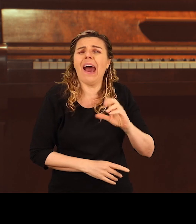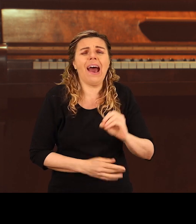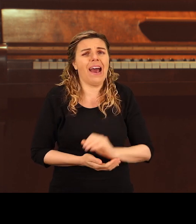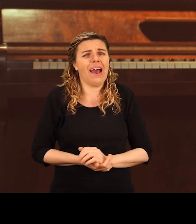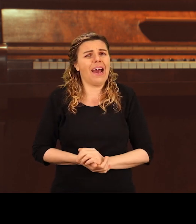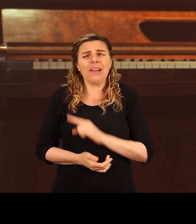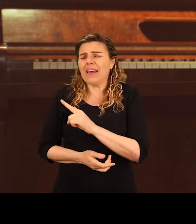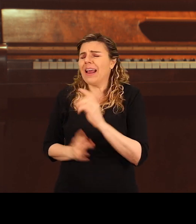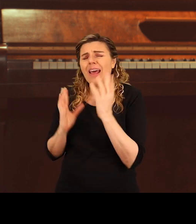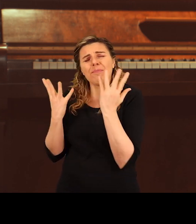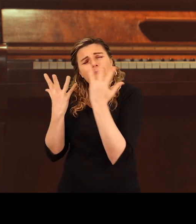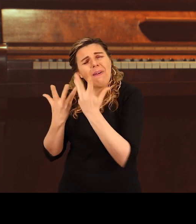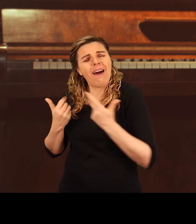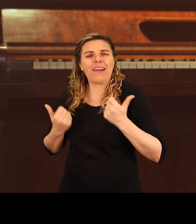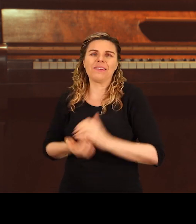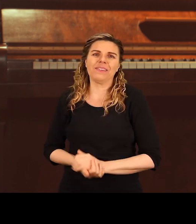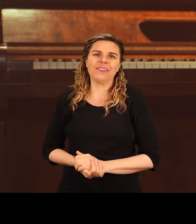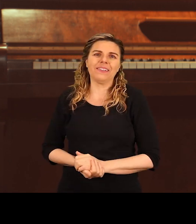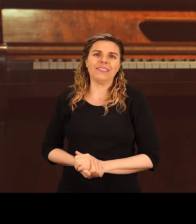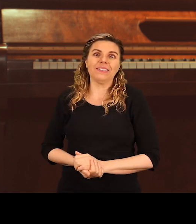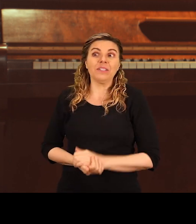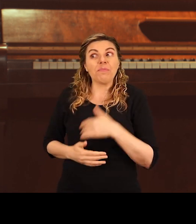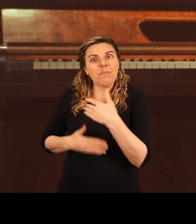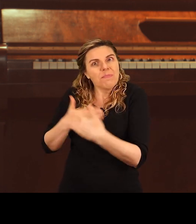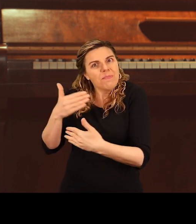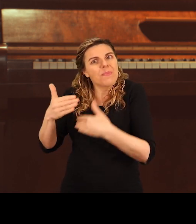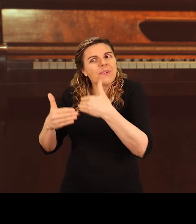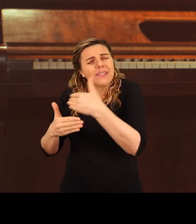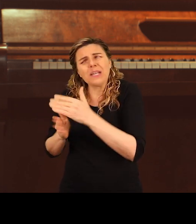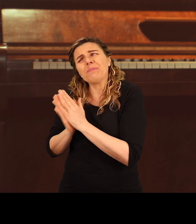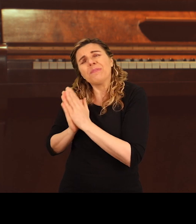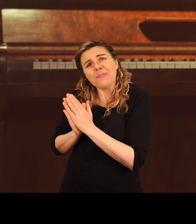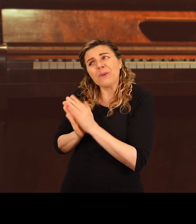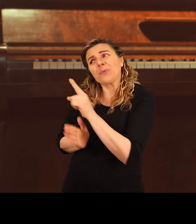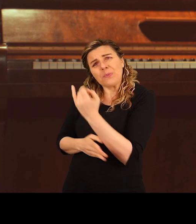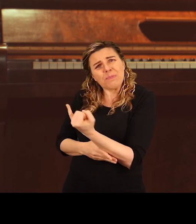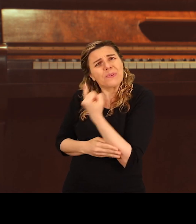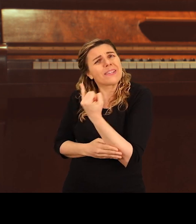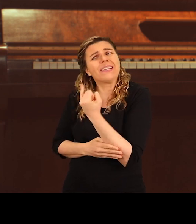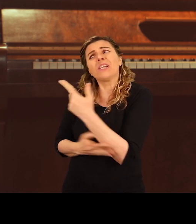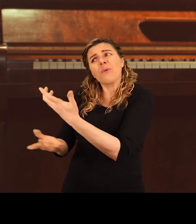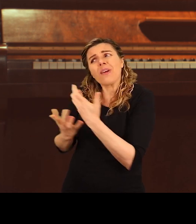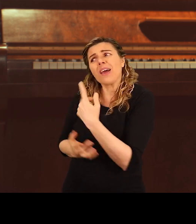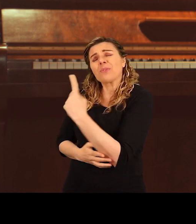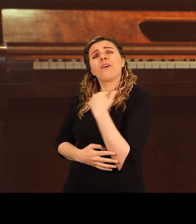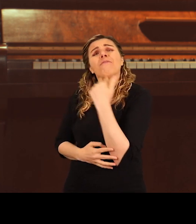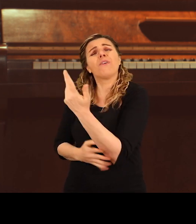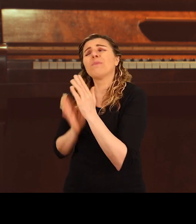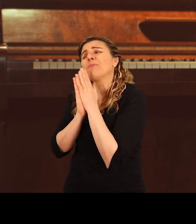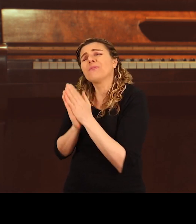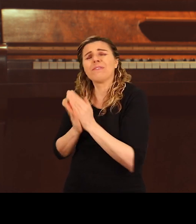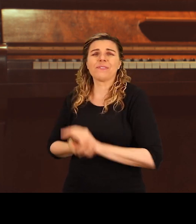Ela é genial. Então, foi um processo de Neca. Você é importante. Eu quero a tua voz no disco. Por